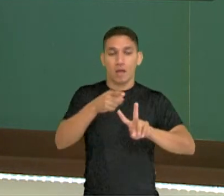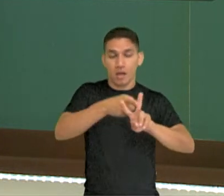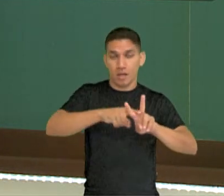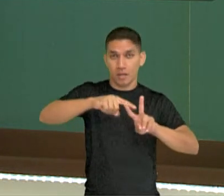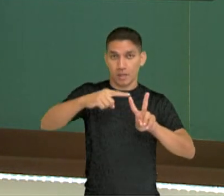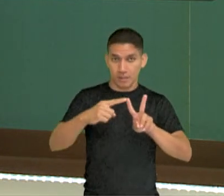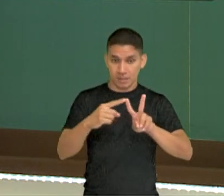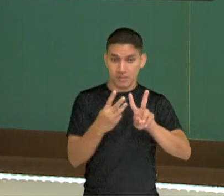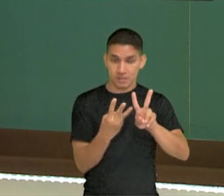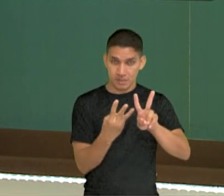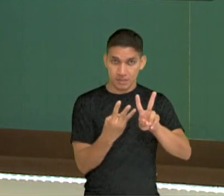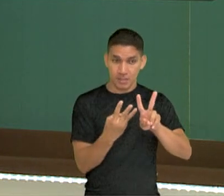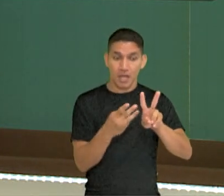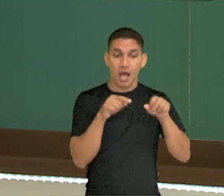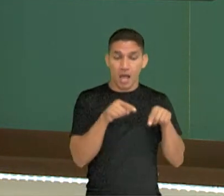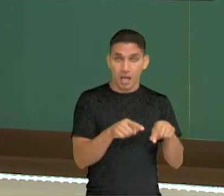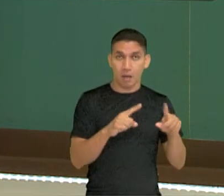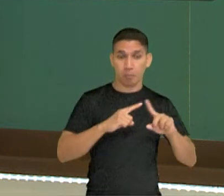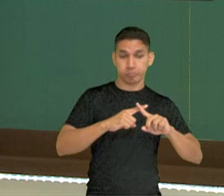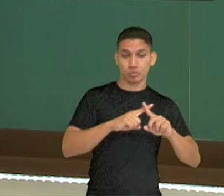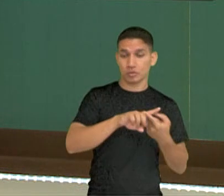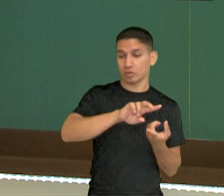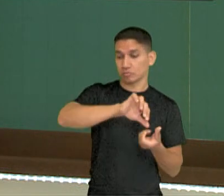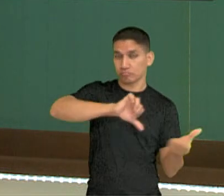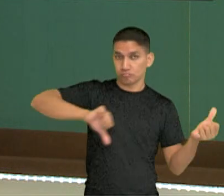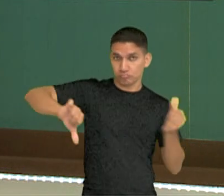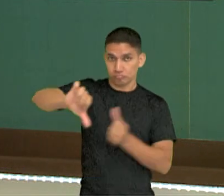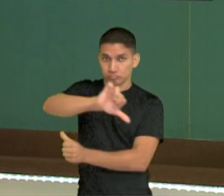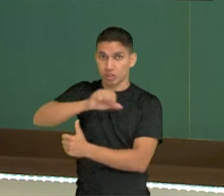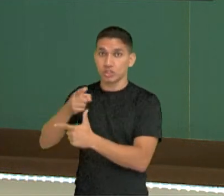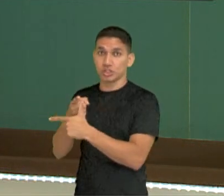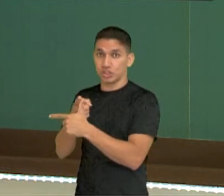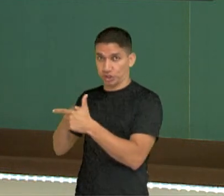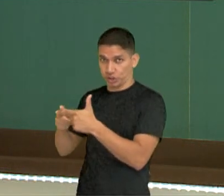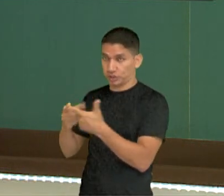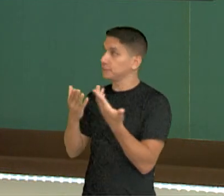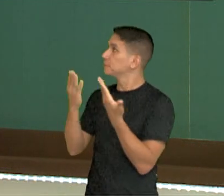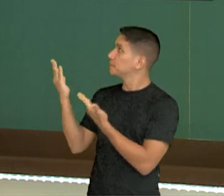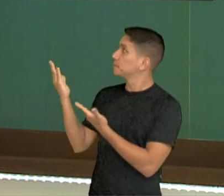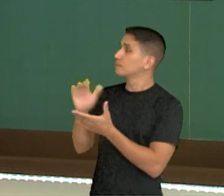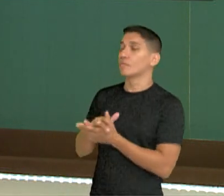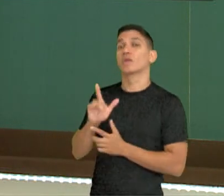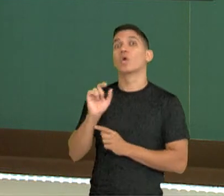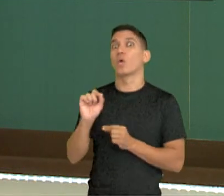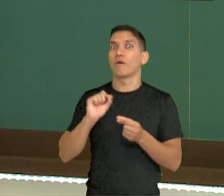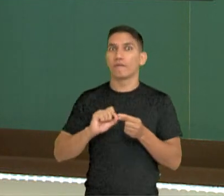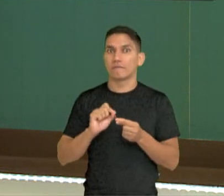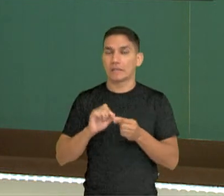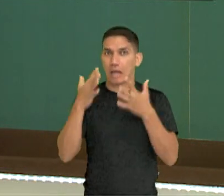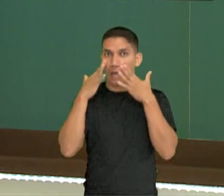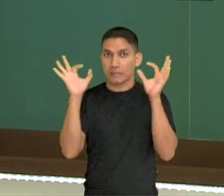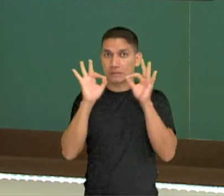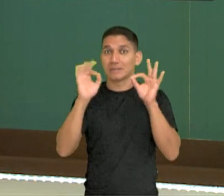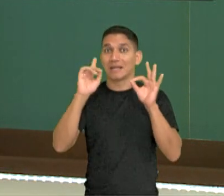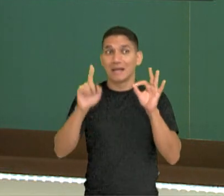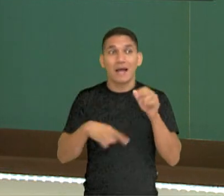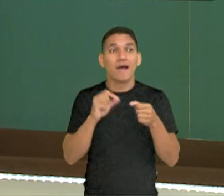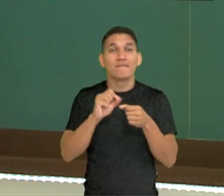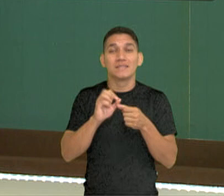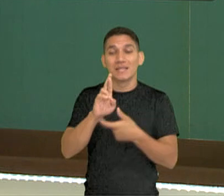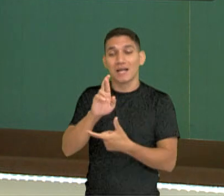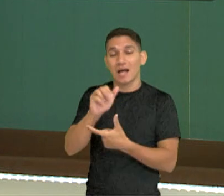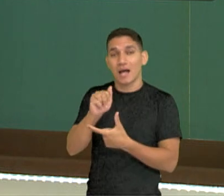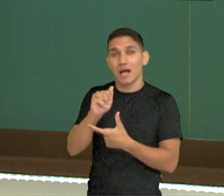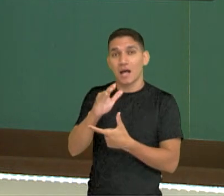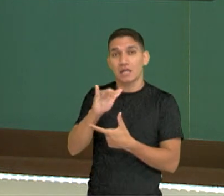aqui multiplicando vem dividindo, e aqui o que eu fiz? Prestem atenção, aqui o que foi feito é uma